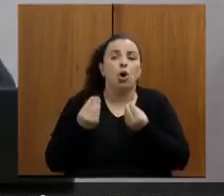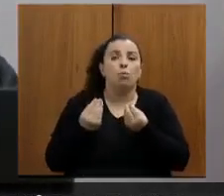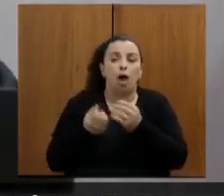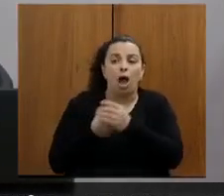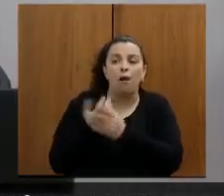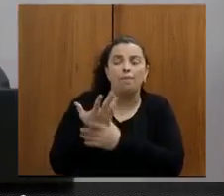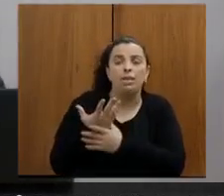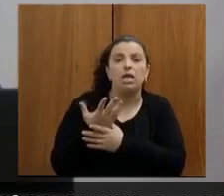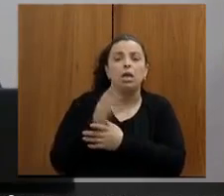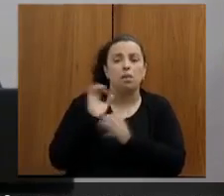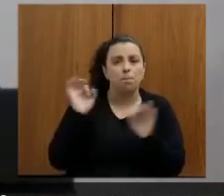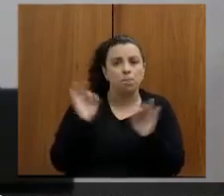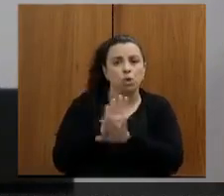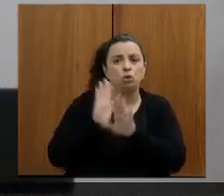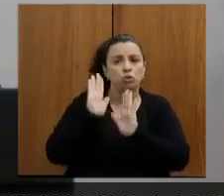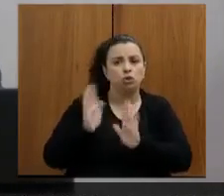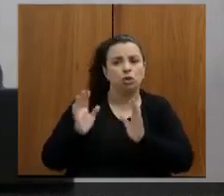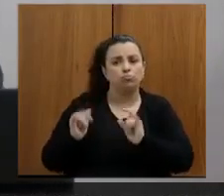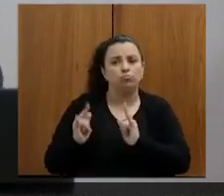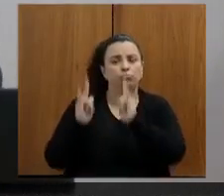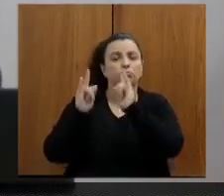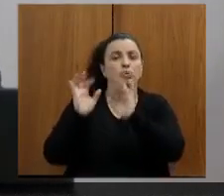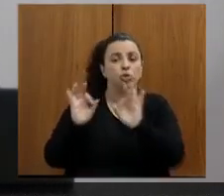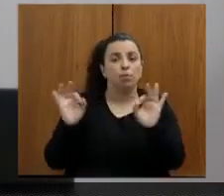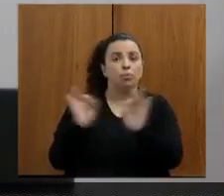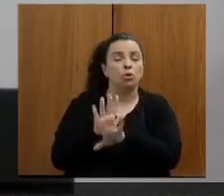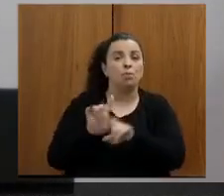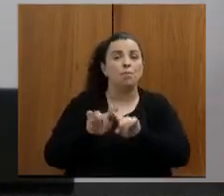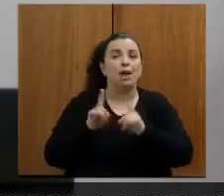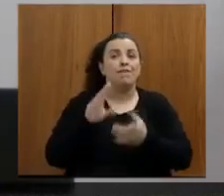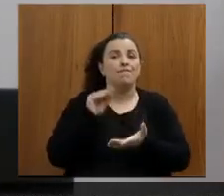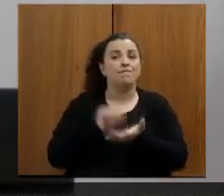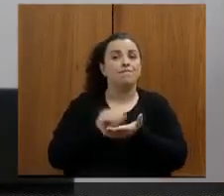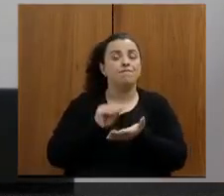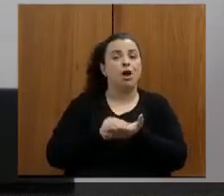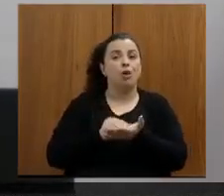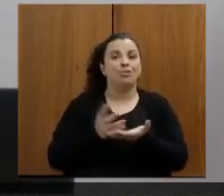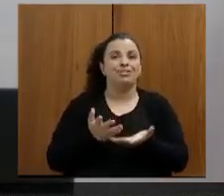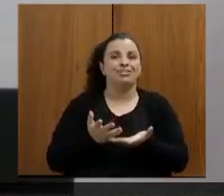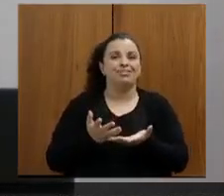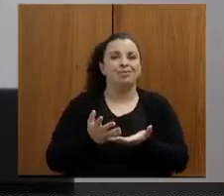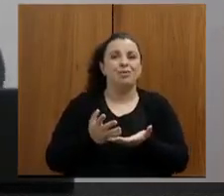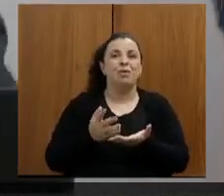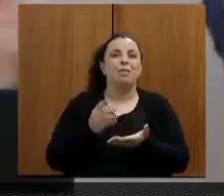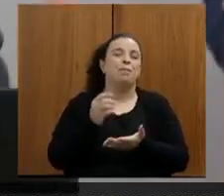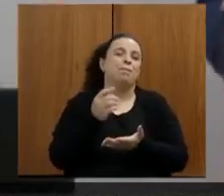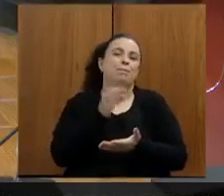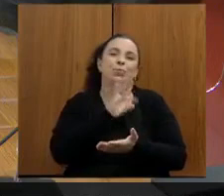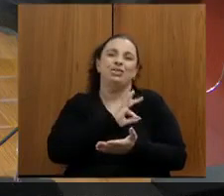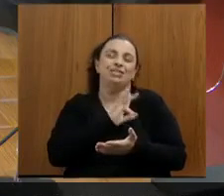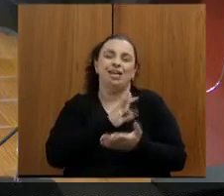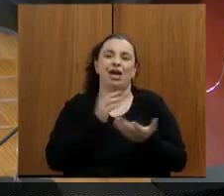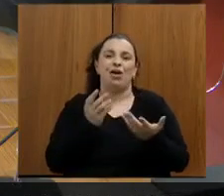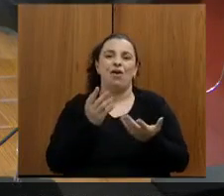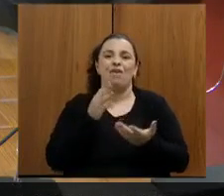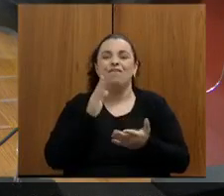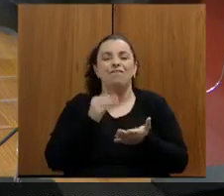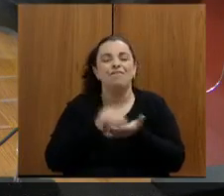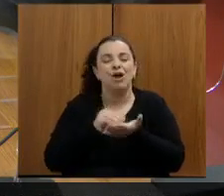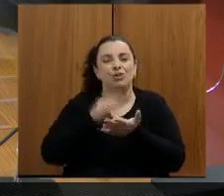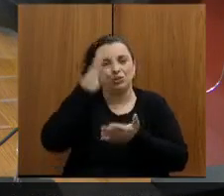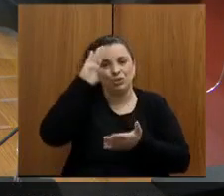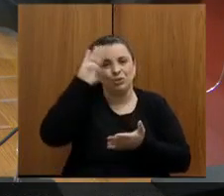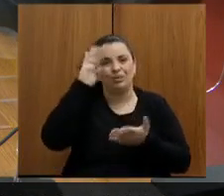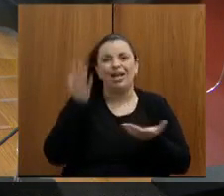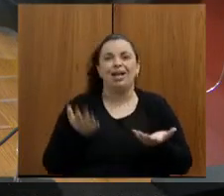o concreto se não tiver o soldado para dirigir a viatura do modelo tiram tiver o cabo para